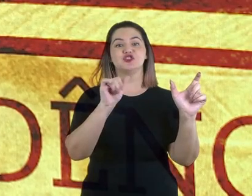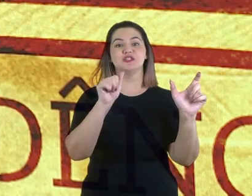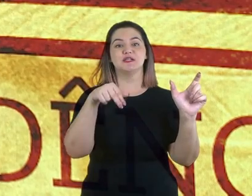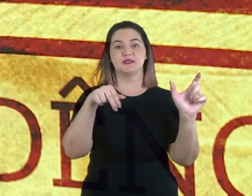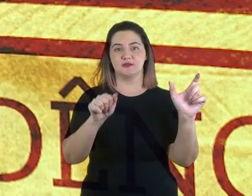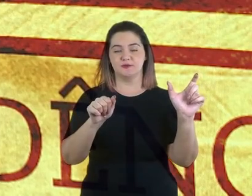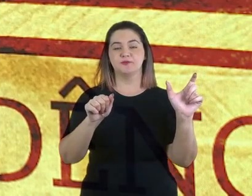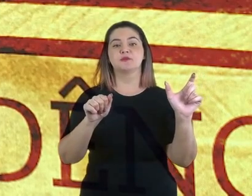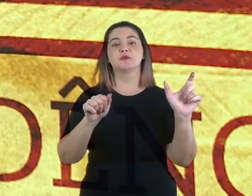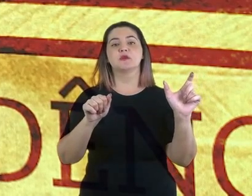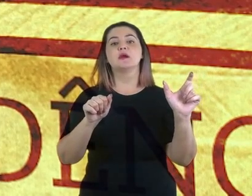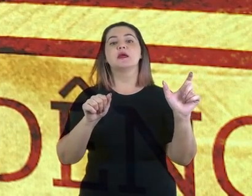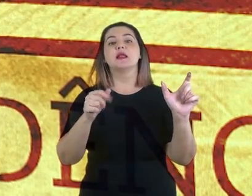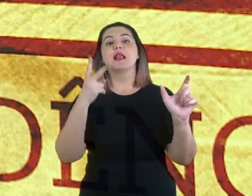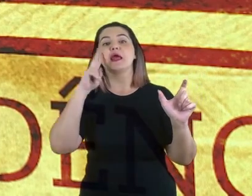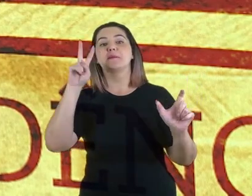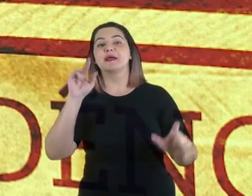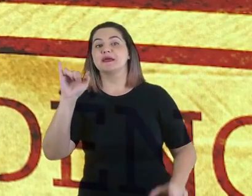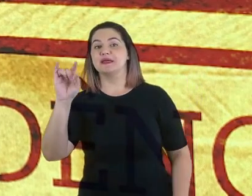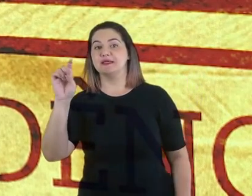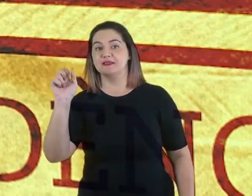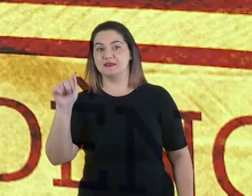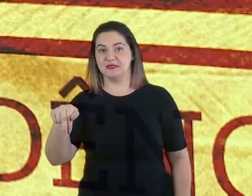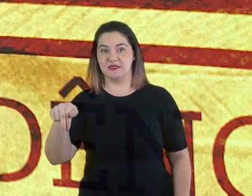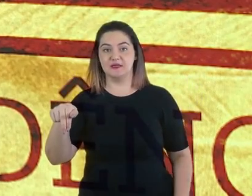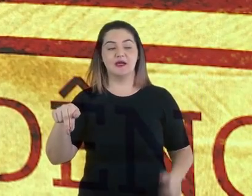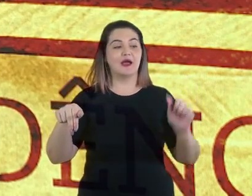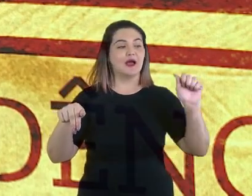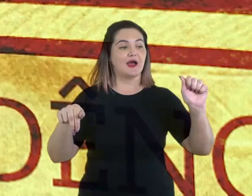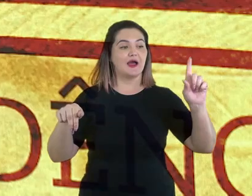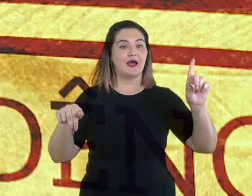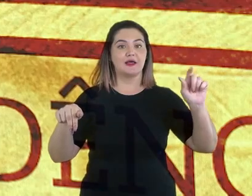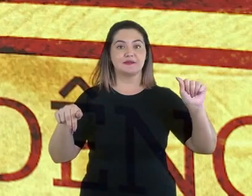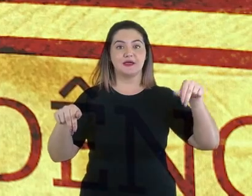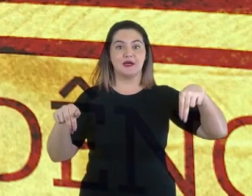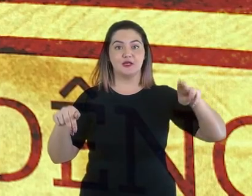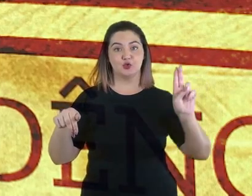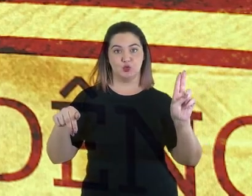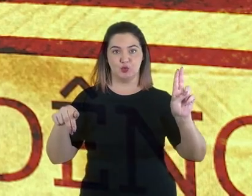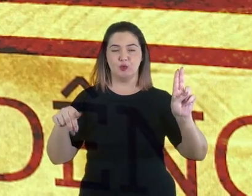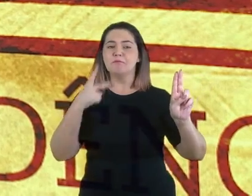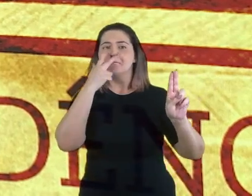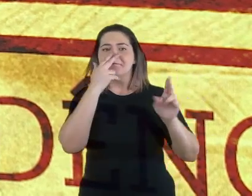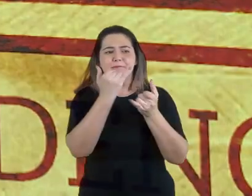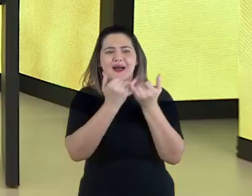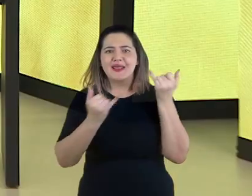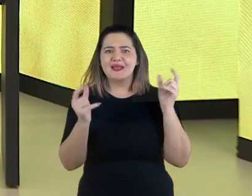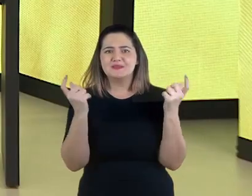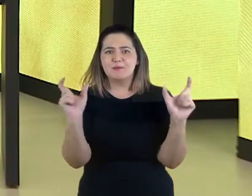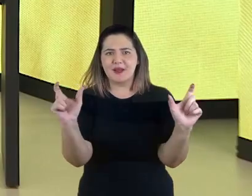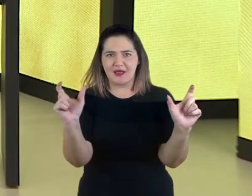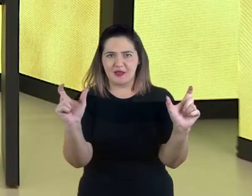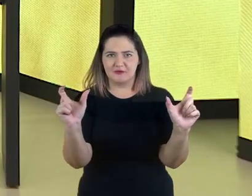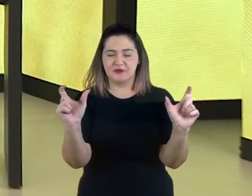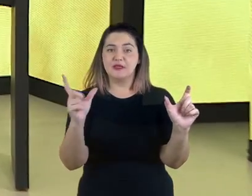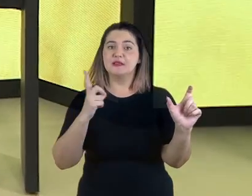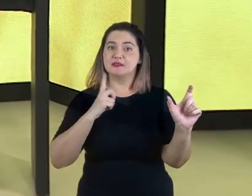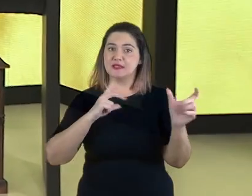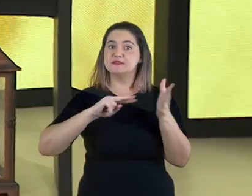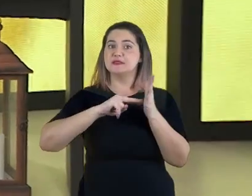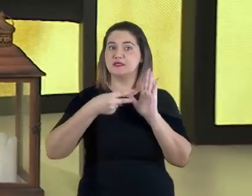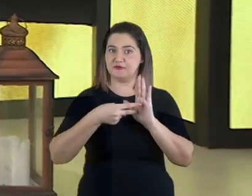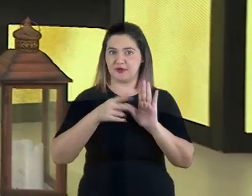idam, Adanu. E esta palavra tem dois significados principais que eu vou mostrar para você aqui na tela. Vamos lá.